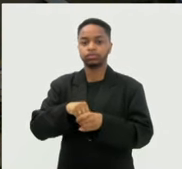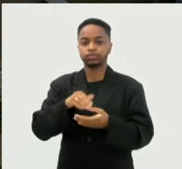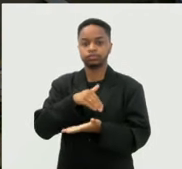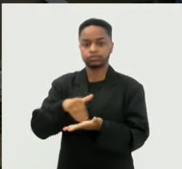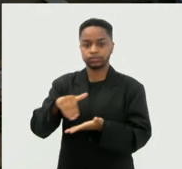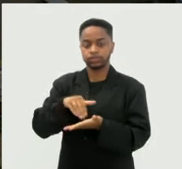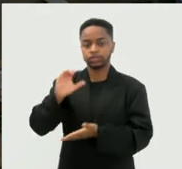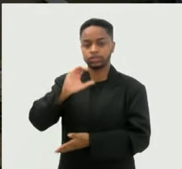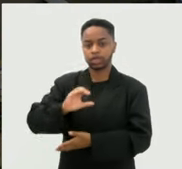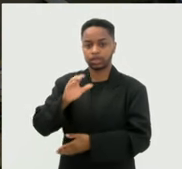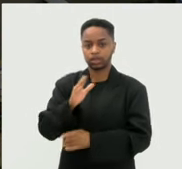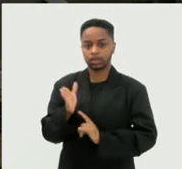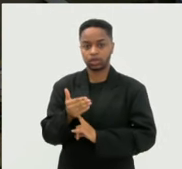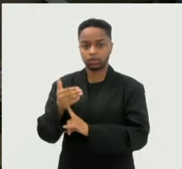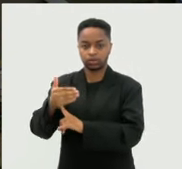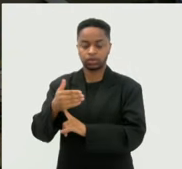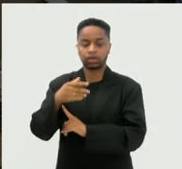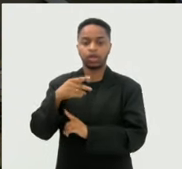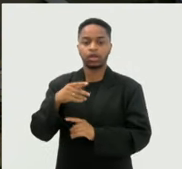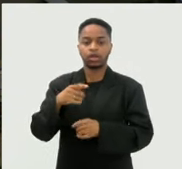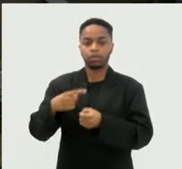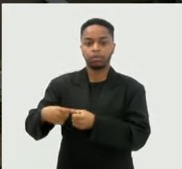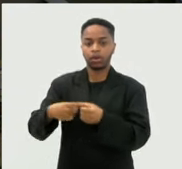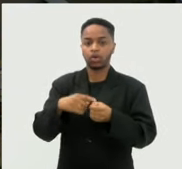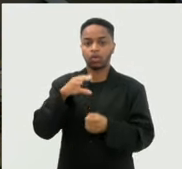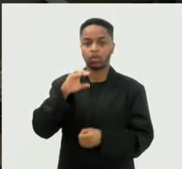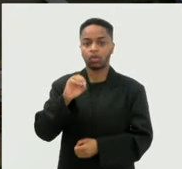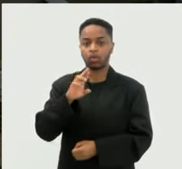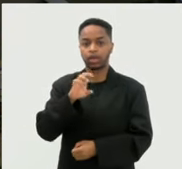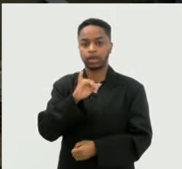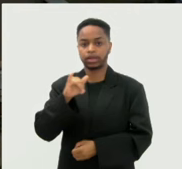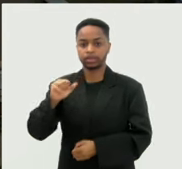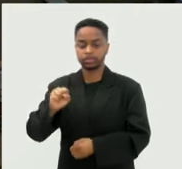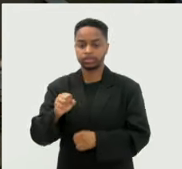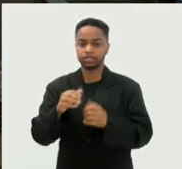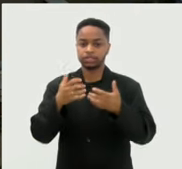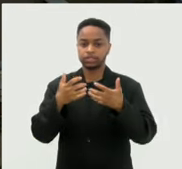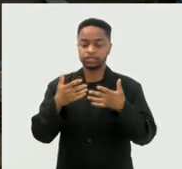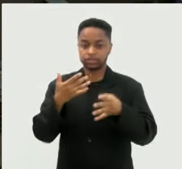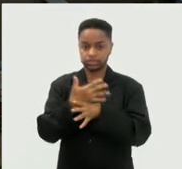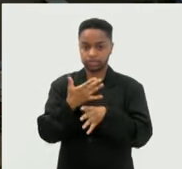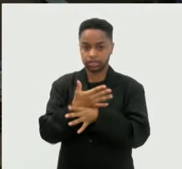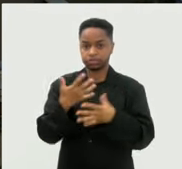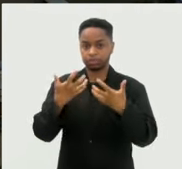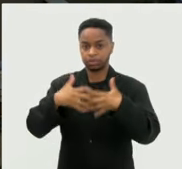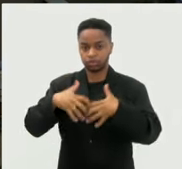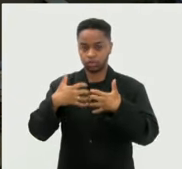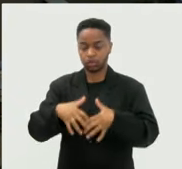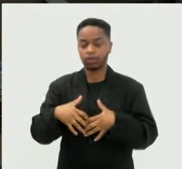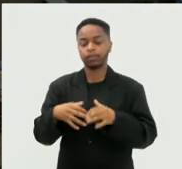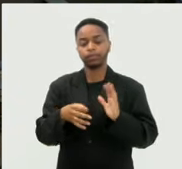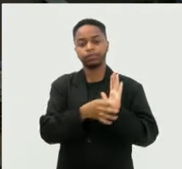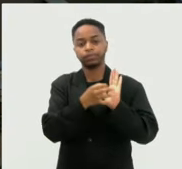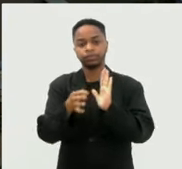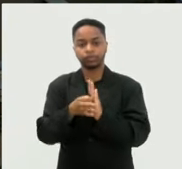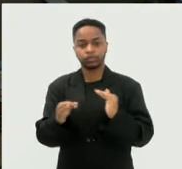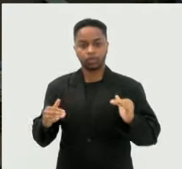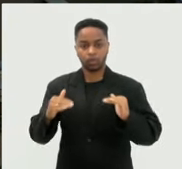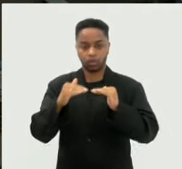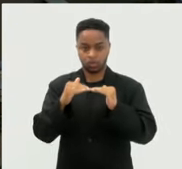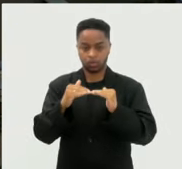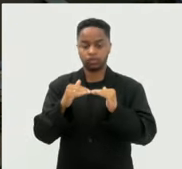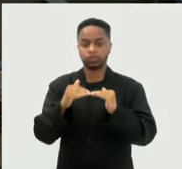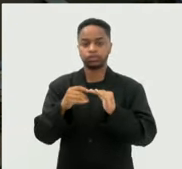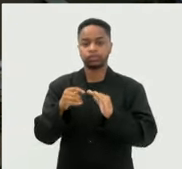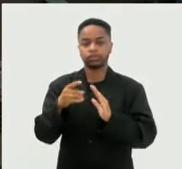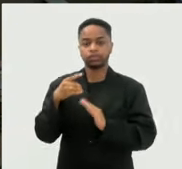no bairro de Correias, no município de Petrópolis. Parecer da Comissão de Indicações Legislativas favorável.